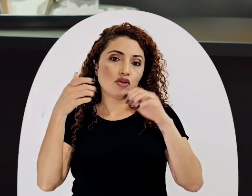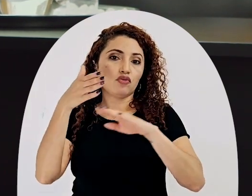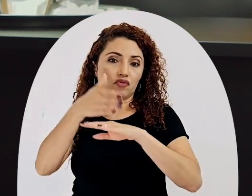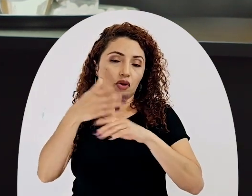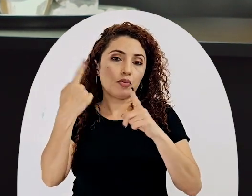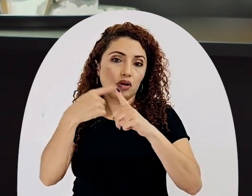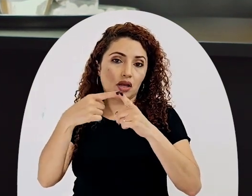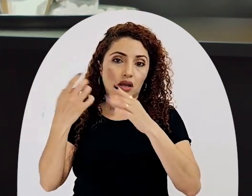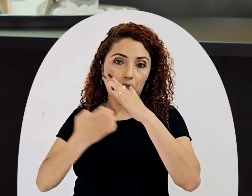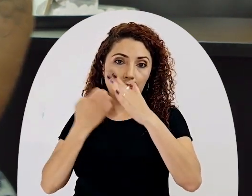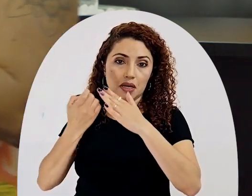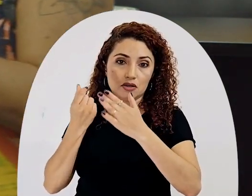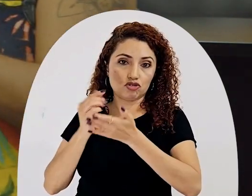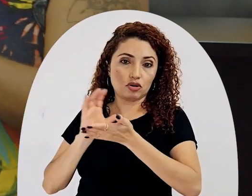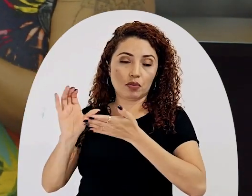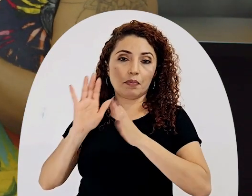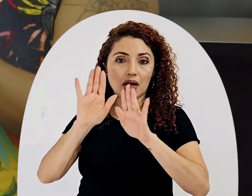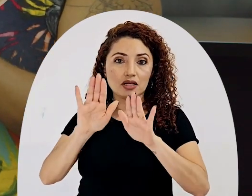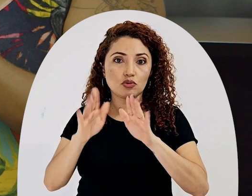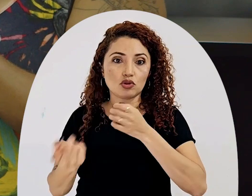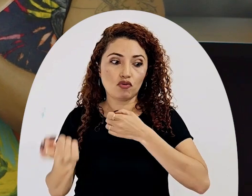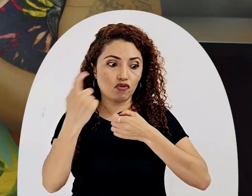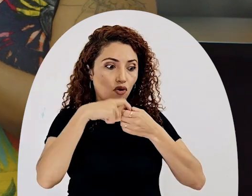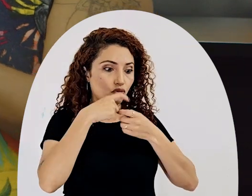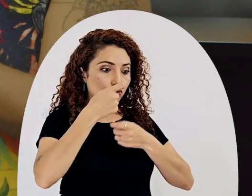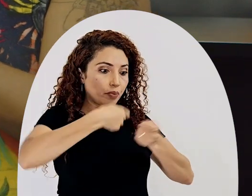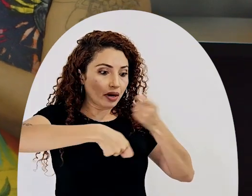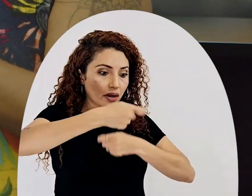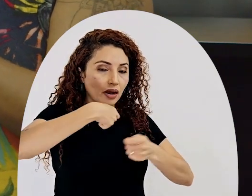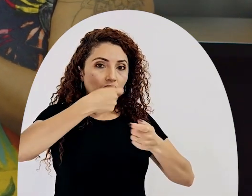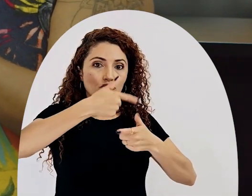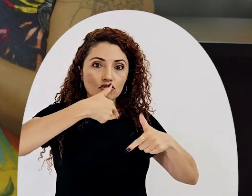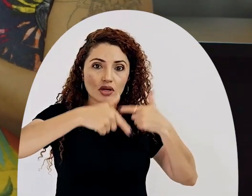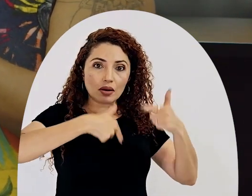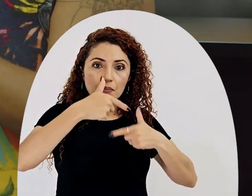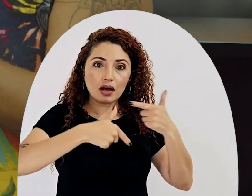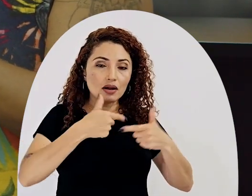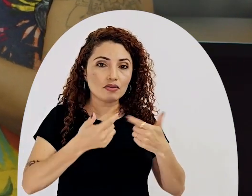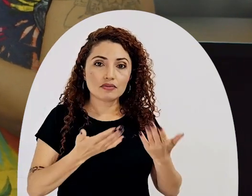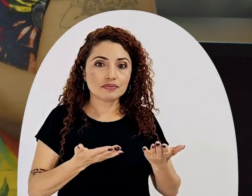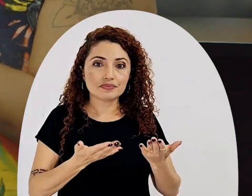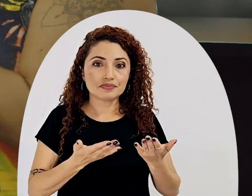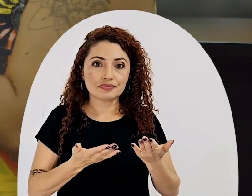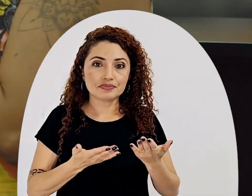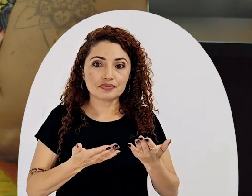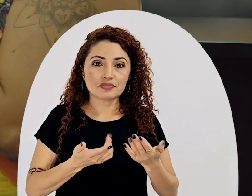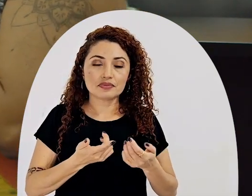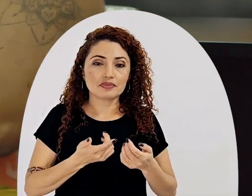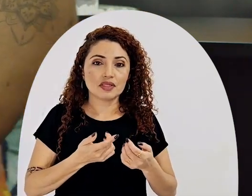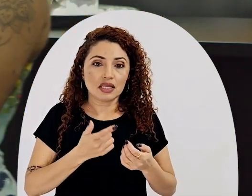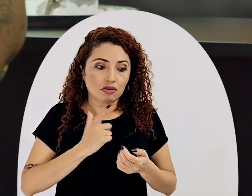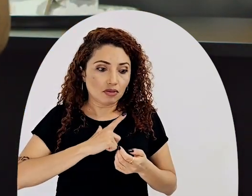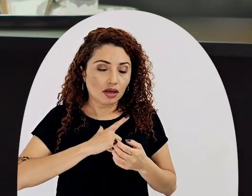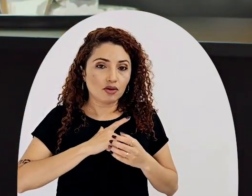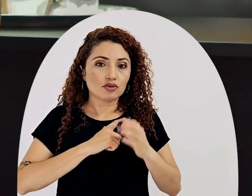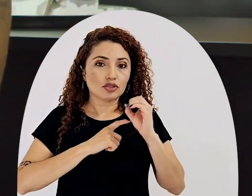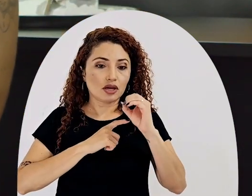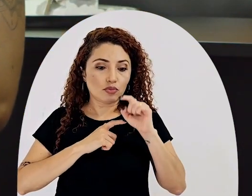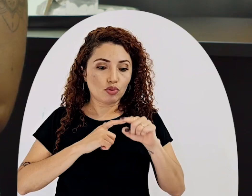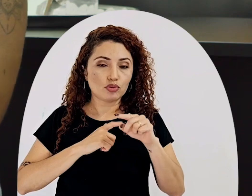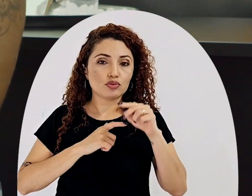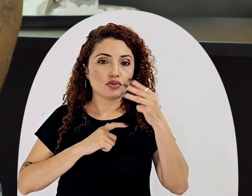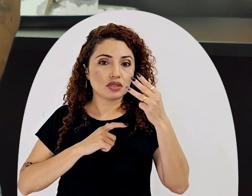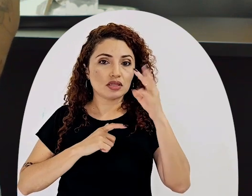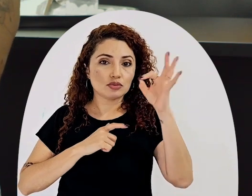banca. Mas, quando eu volto para o mercado de trabalho, eu tenho, por exemplo, 0,3% de mulheres negras em